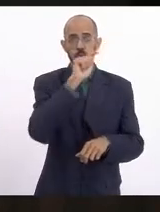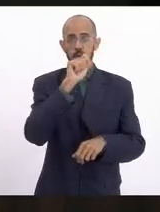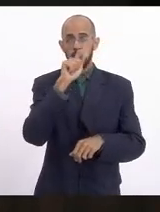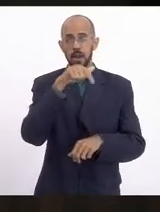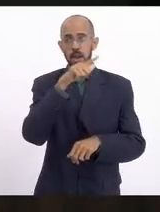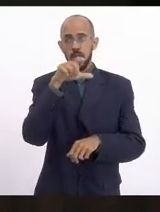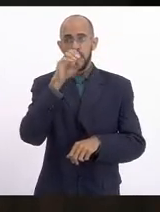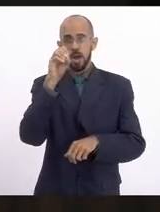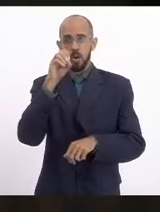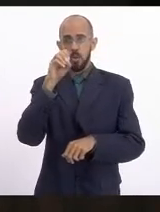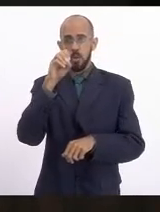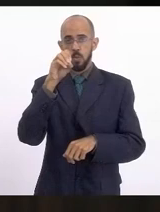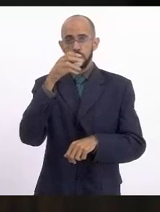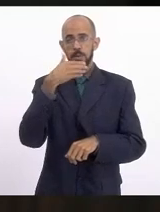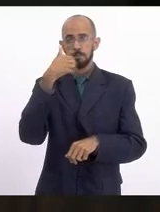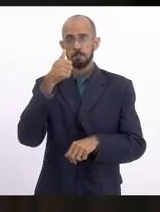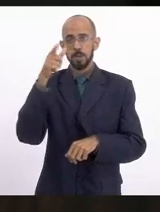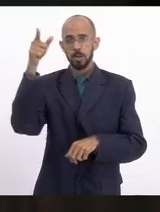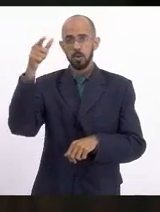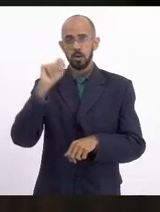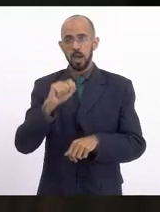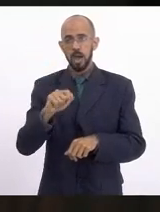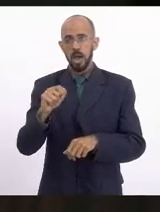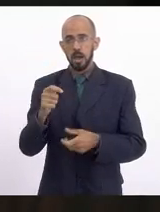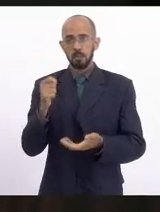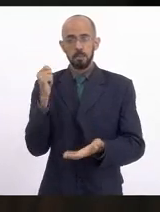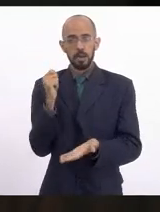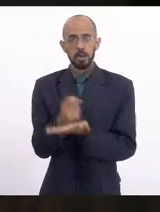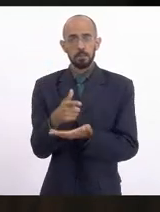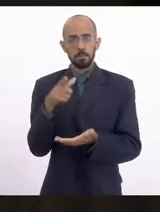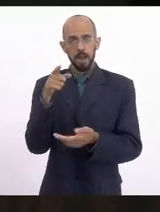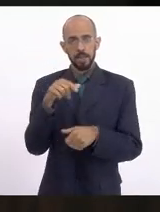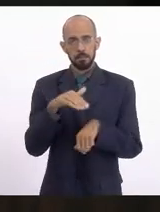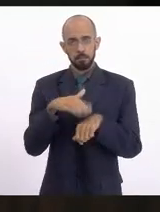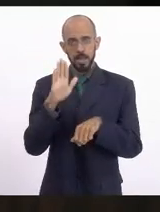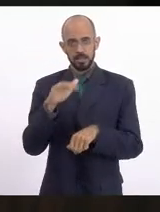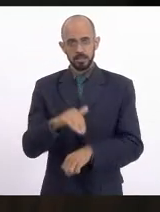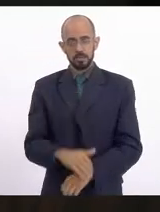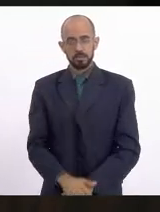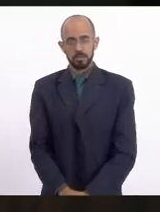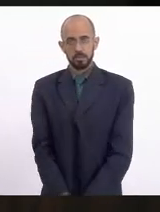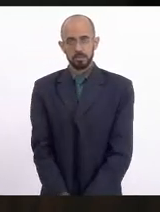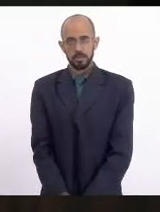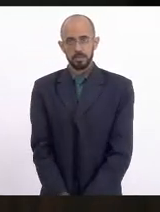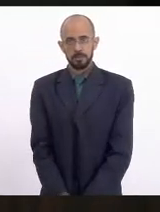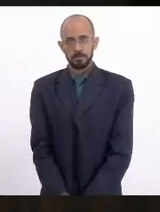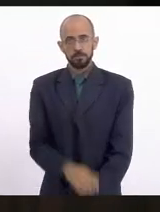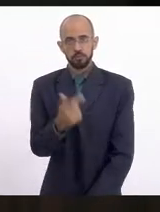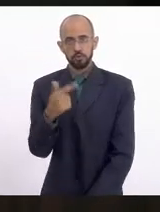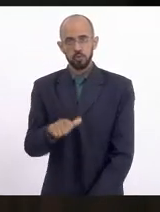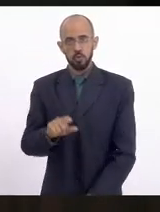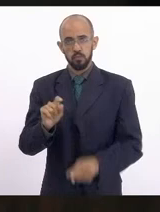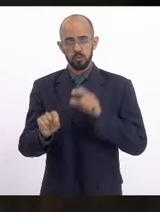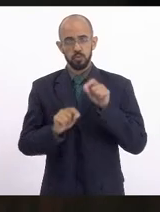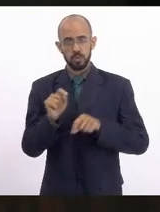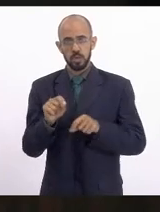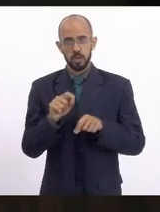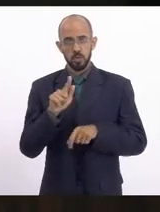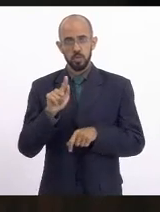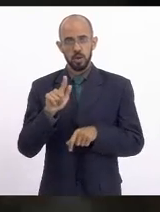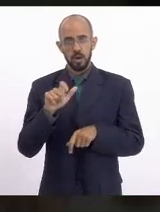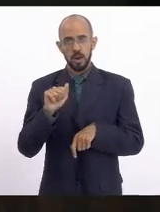outorga para quando você tiver a concessão o sujeito pagar mais Oi de Novo Galeão